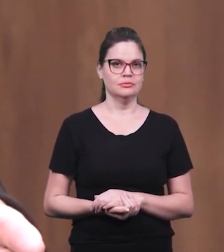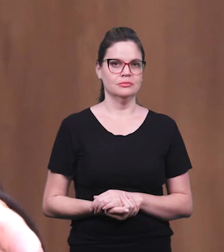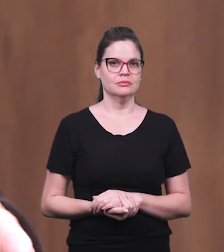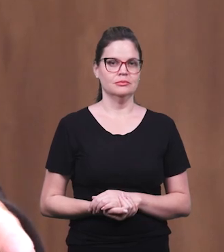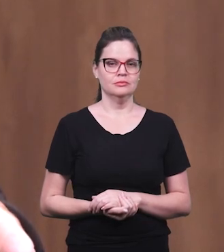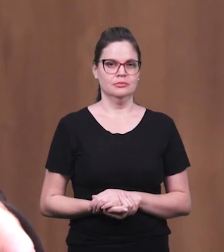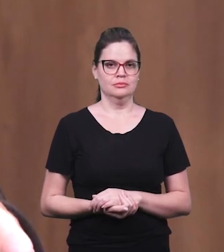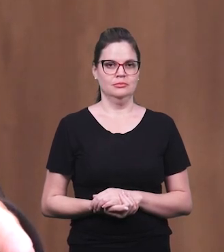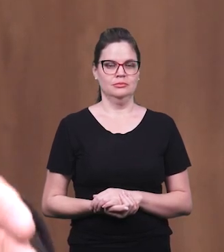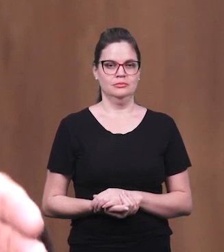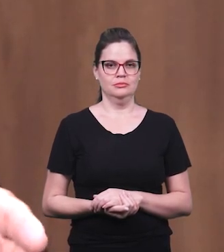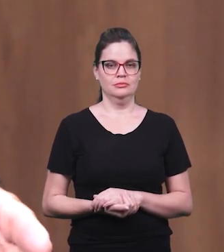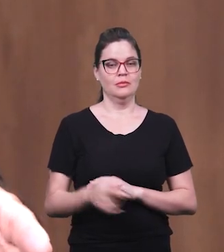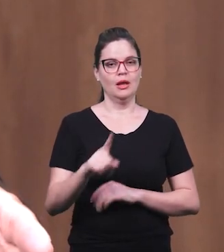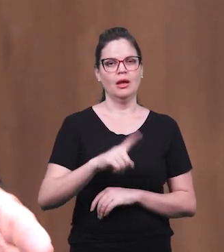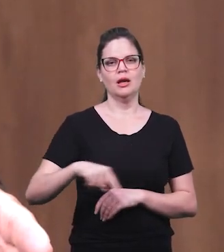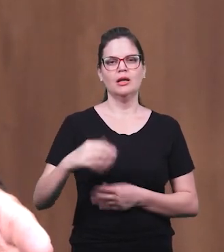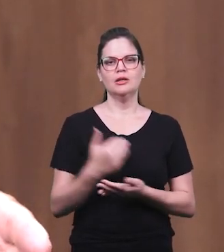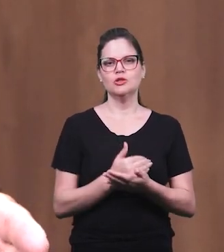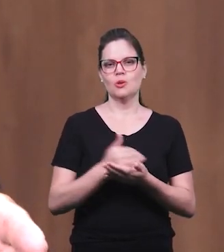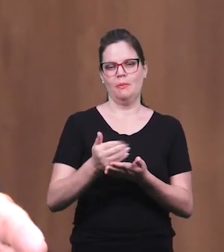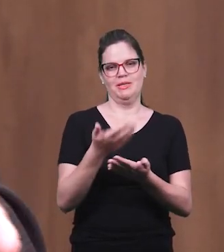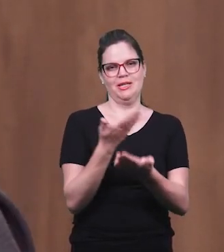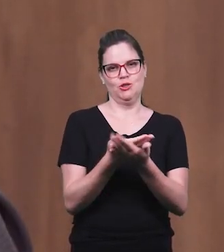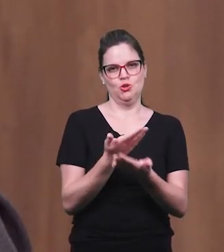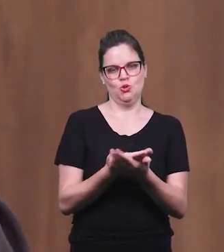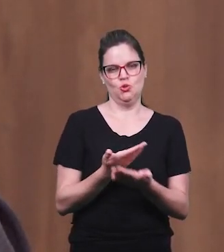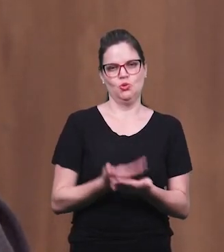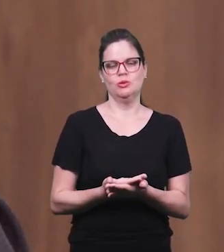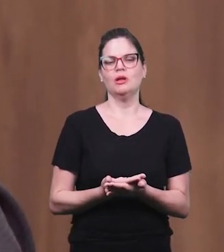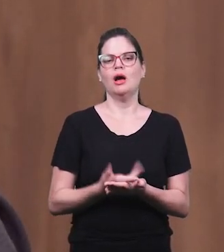uma matéria que faz parte do currículo deles, que é